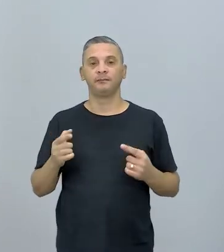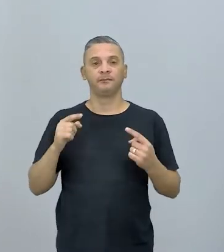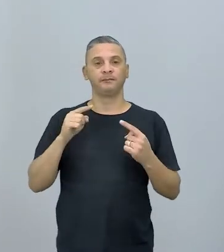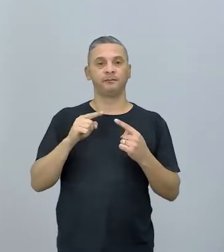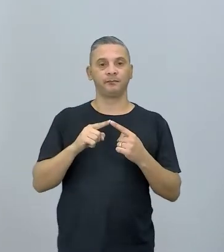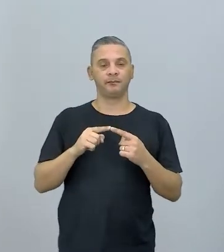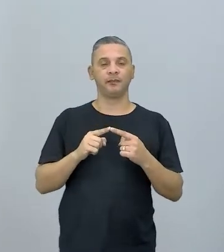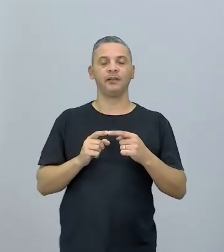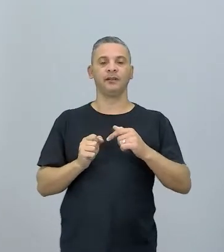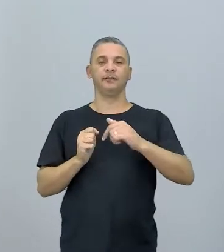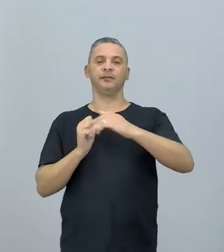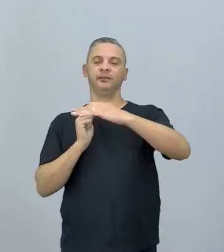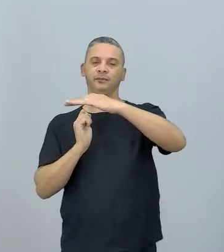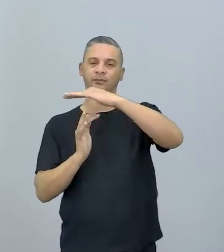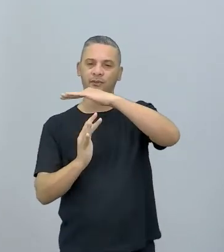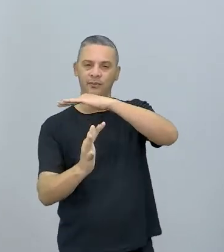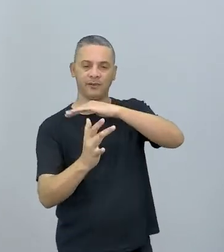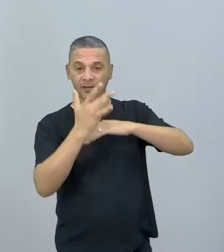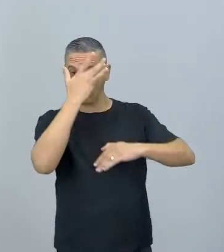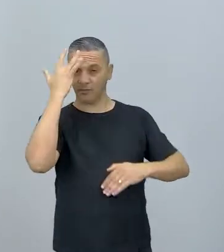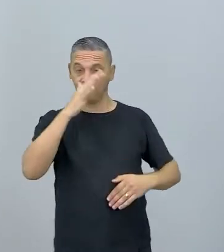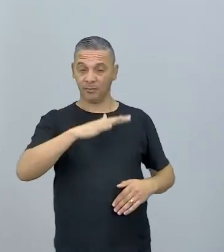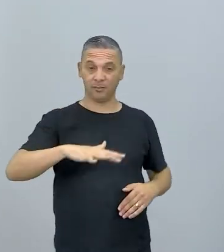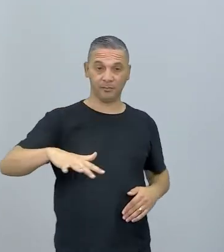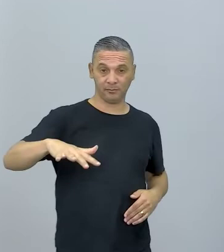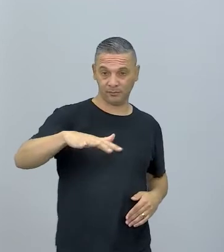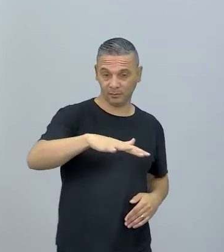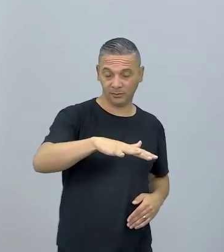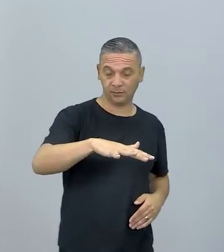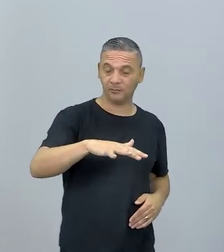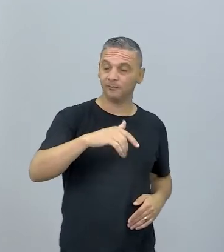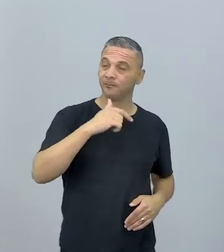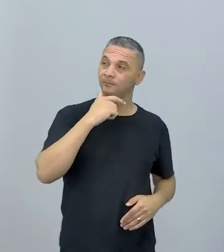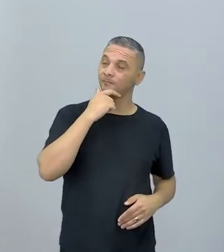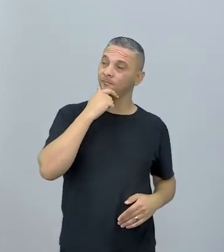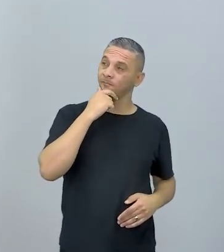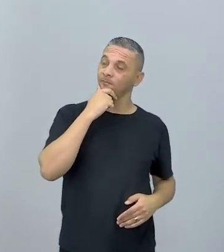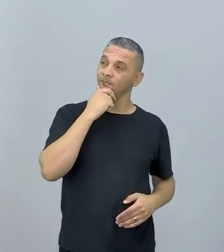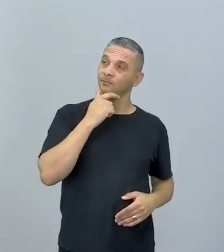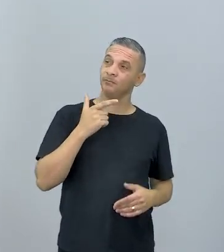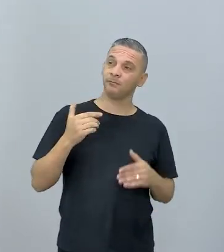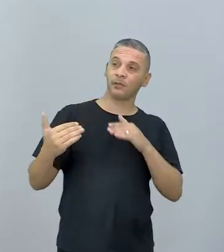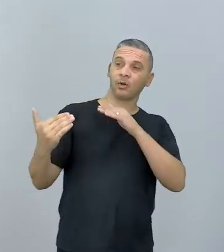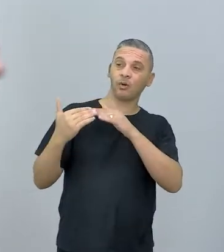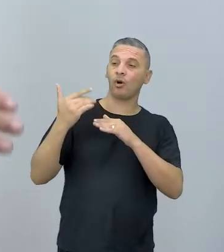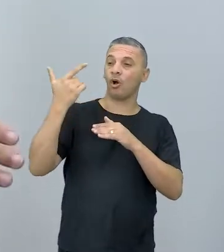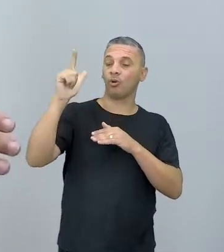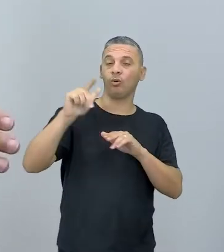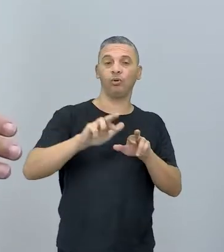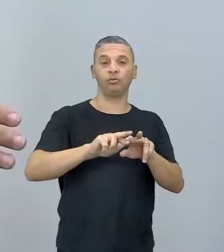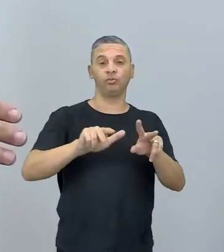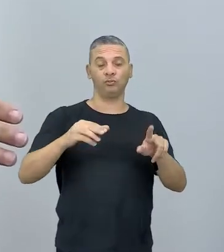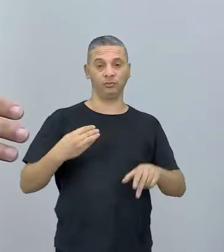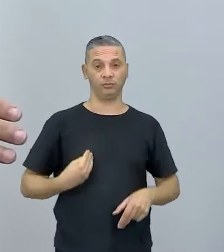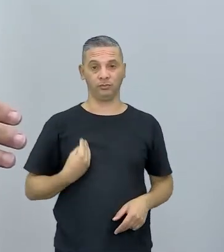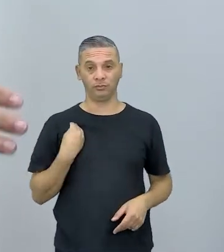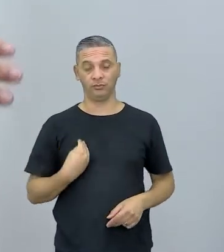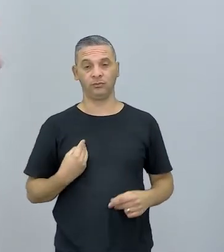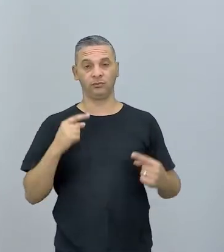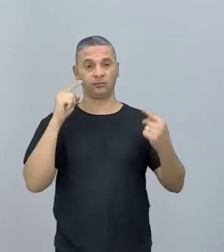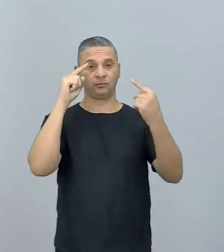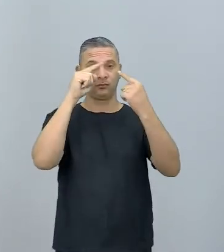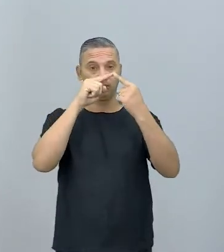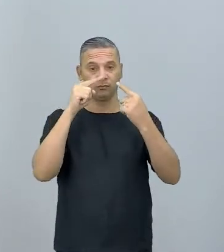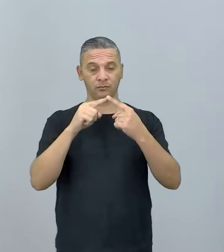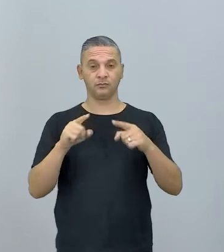aos imigrantes de uma pessoa, ela concordaria com outras posições em outras áreas da vida, né?